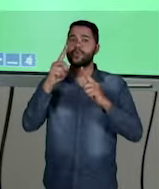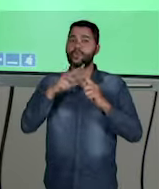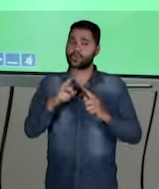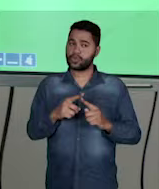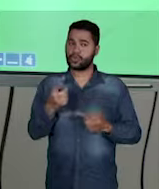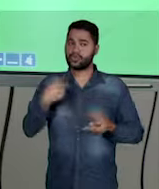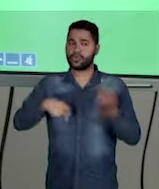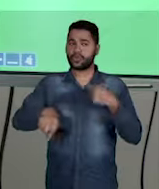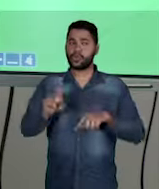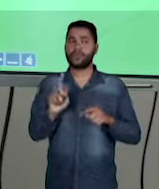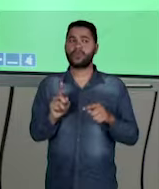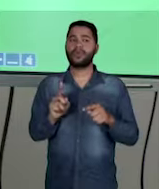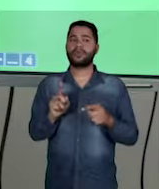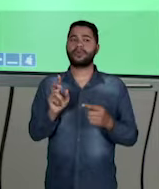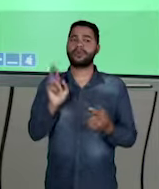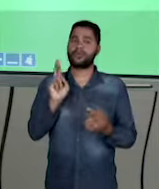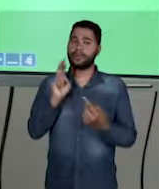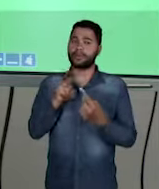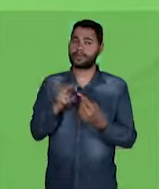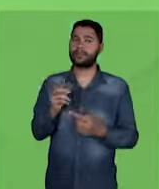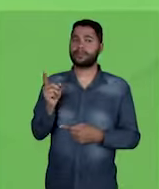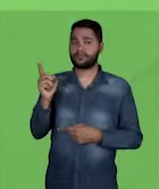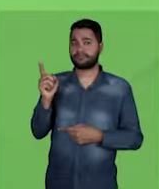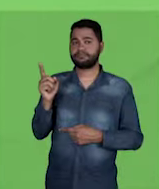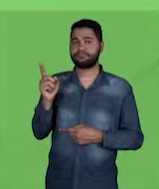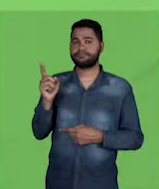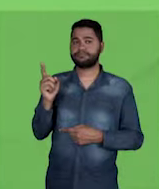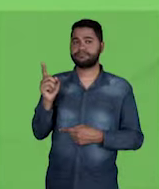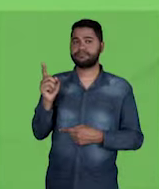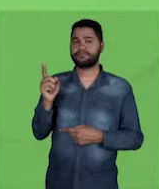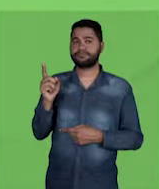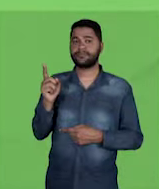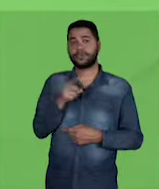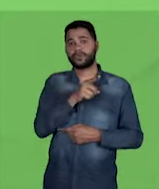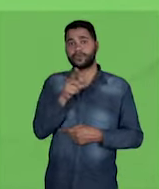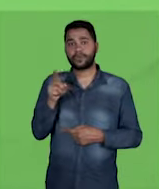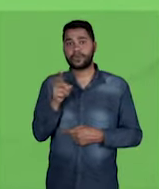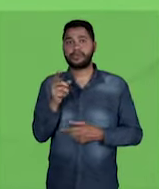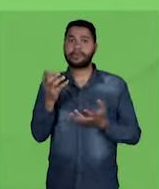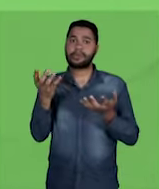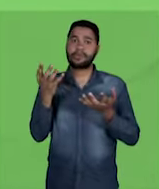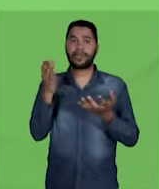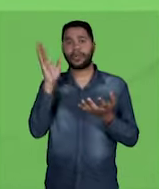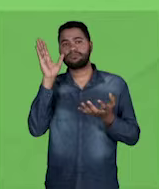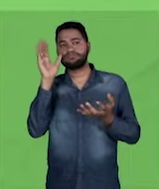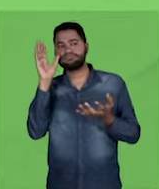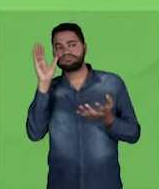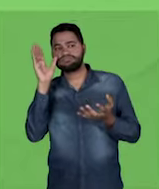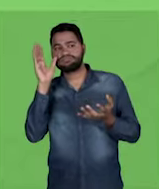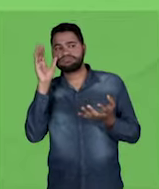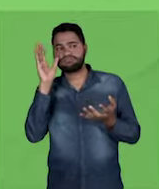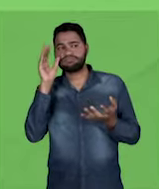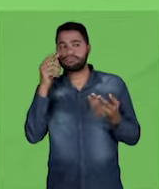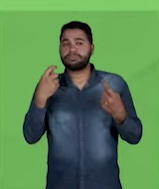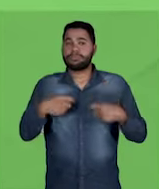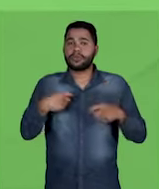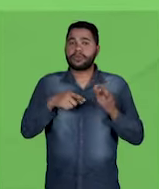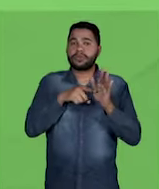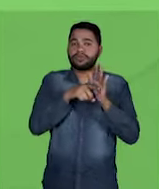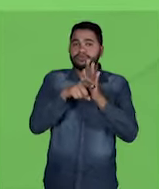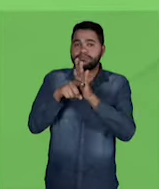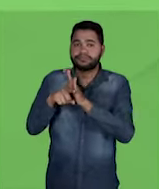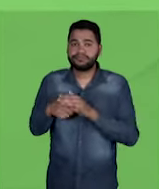temos. As nossas referências estão aqui, caso vocês queiram analisar, né, e precisar